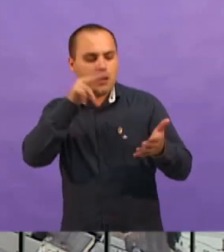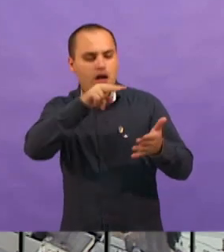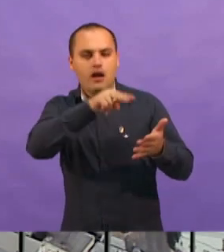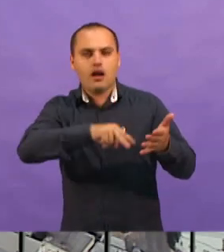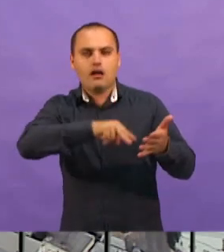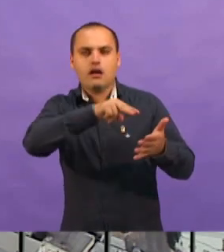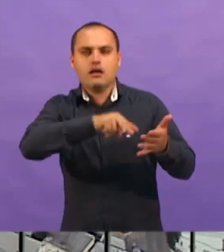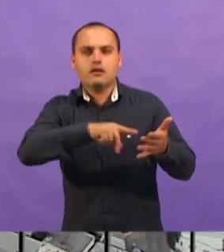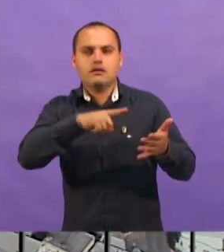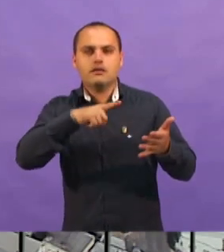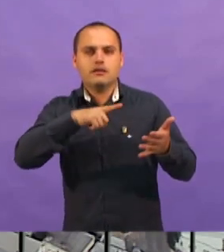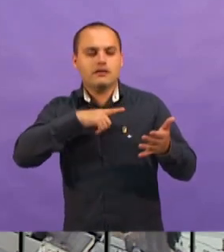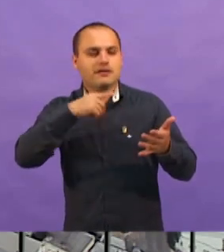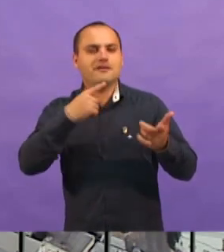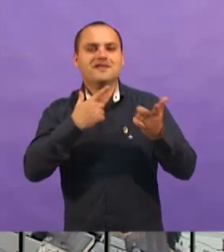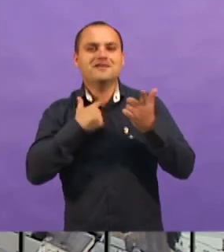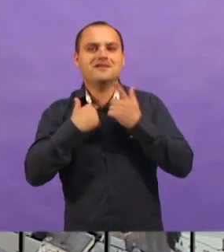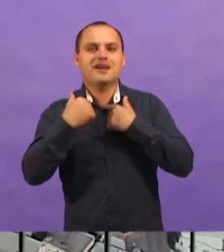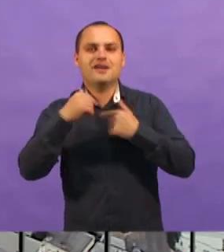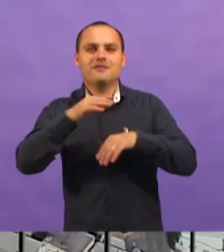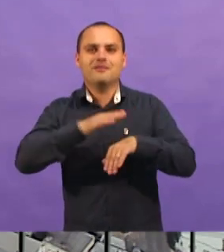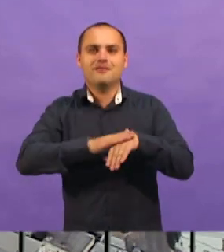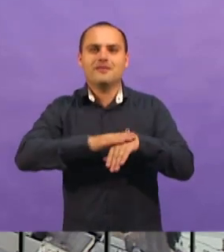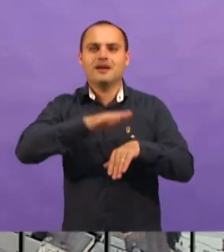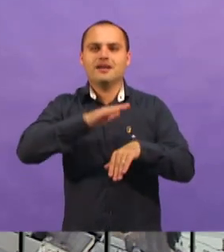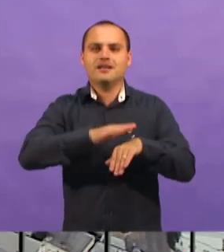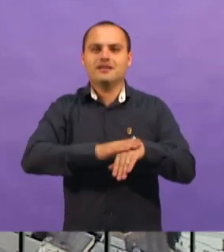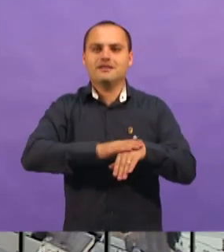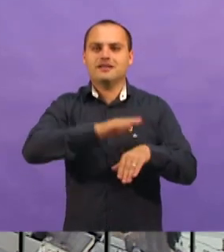instrui a quem o lê como academicismo.